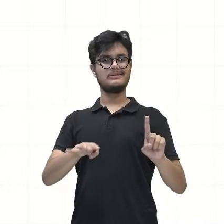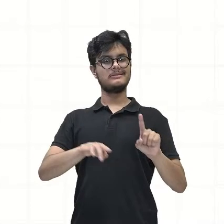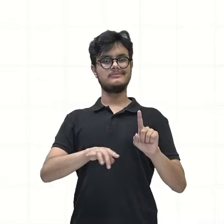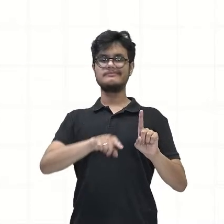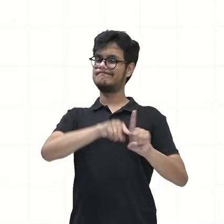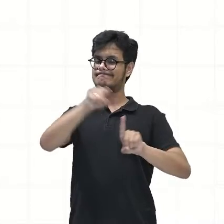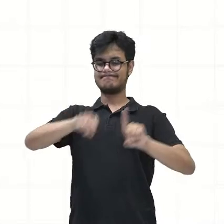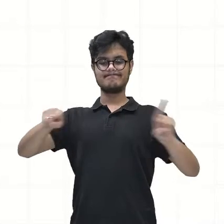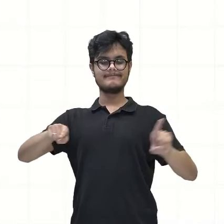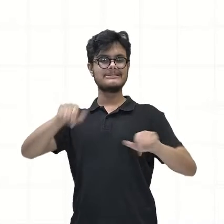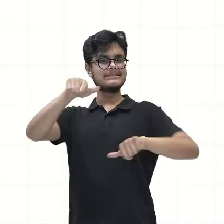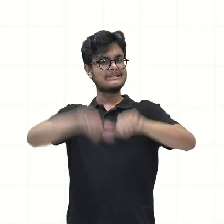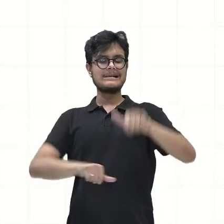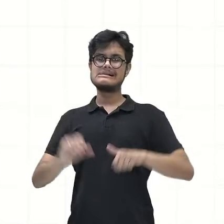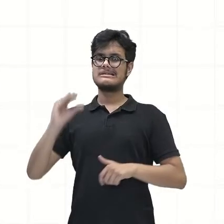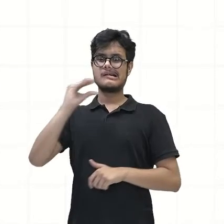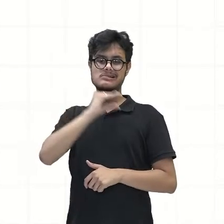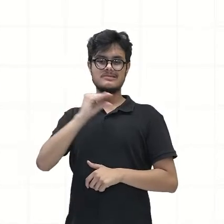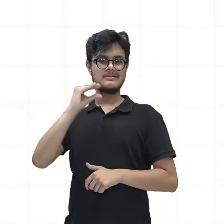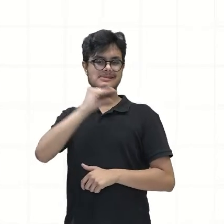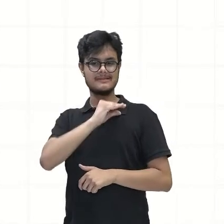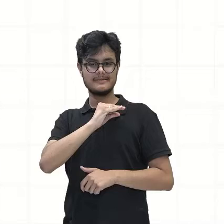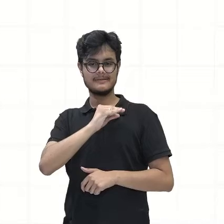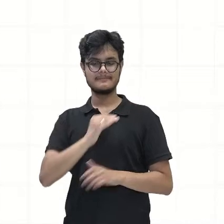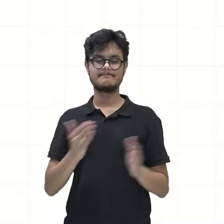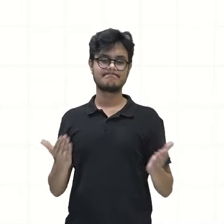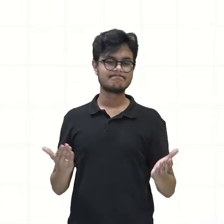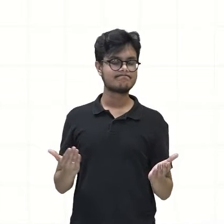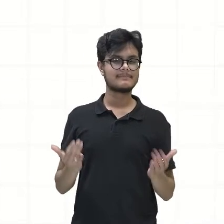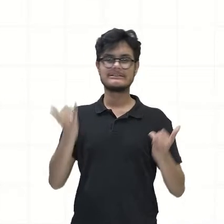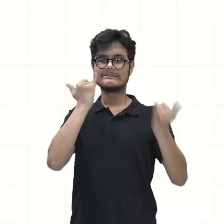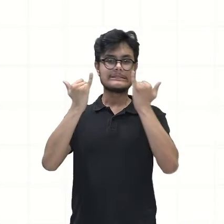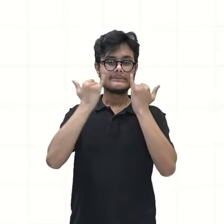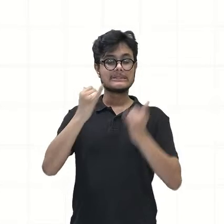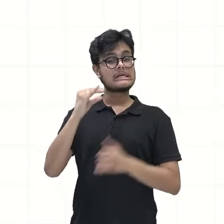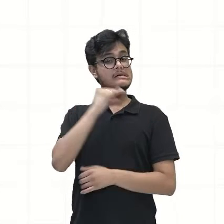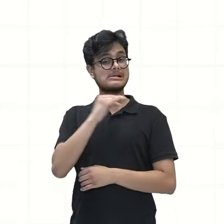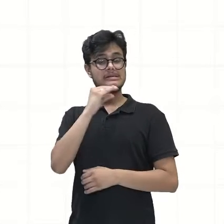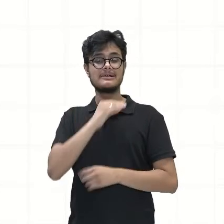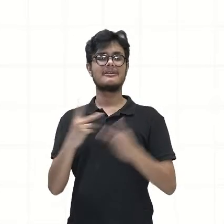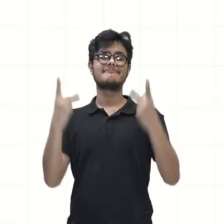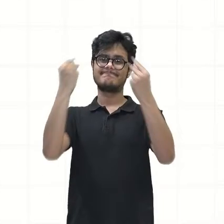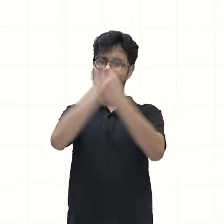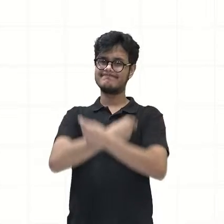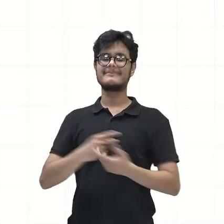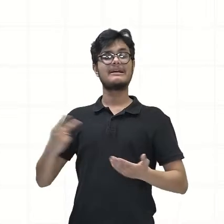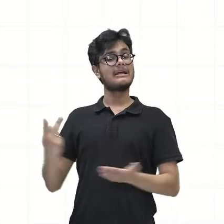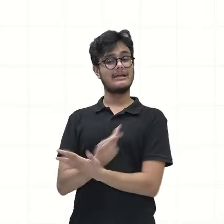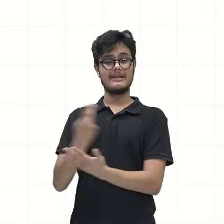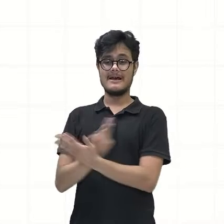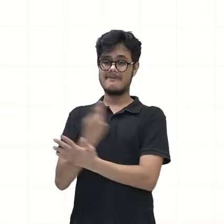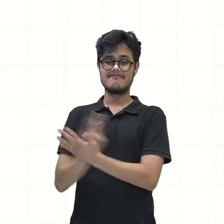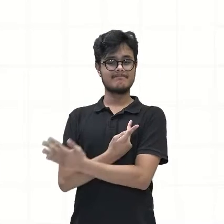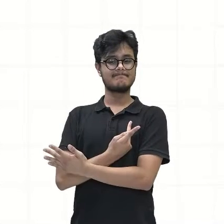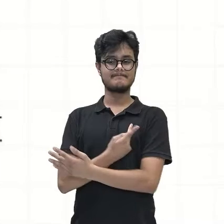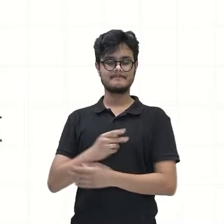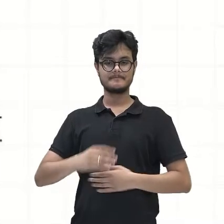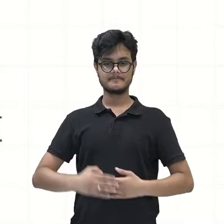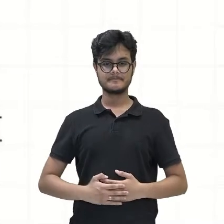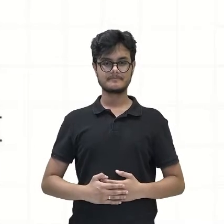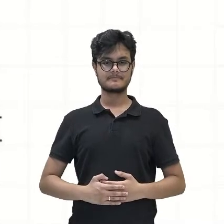muito. Tudo bem? Então, aqui seria um tipo de gráfico que poderia me induzir ao erro. Tá bom?